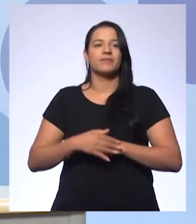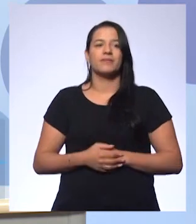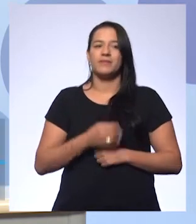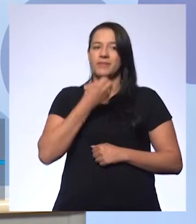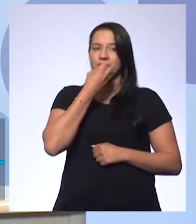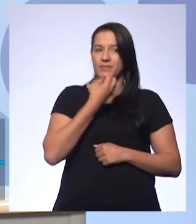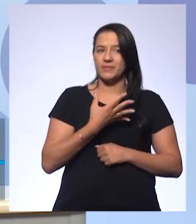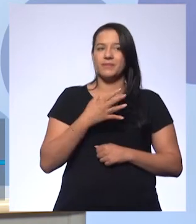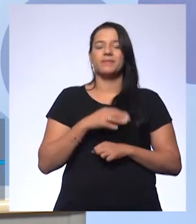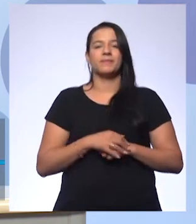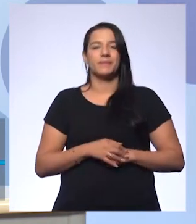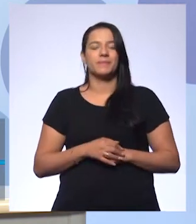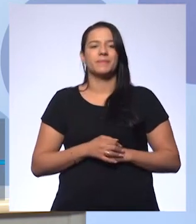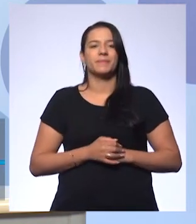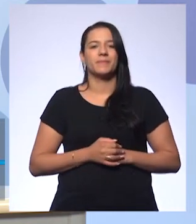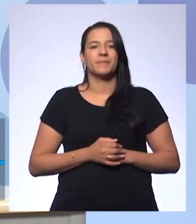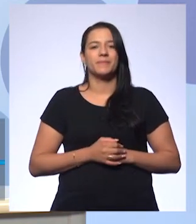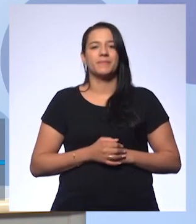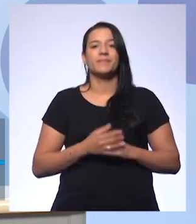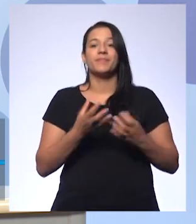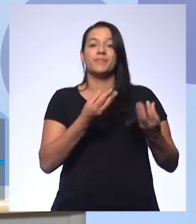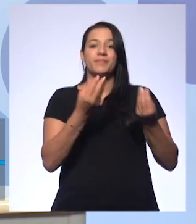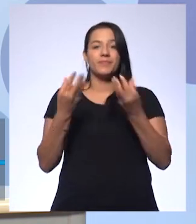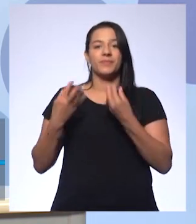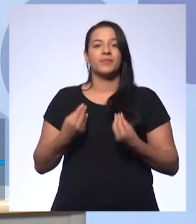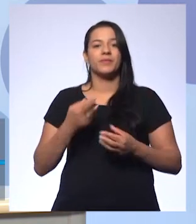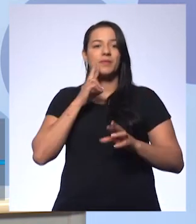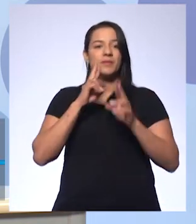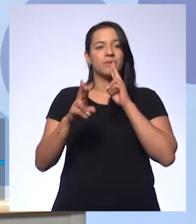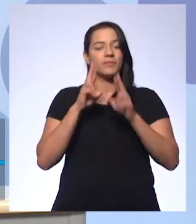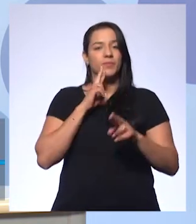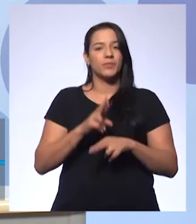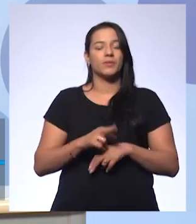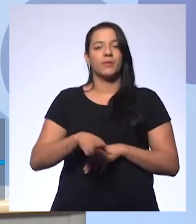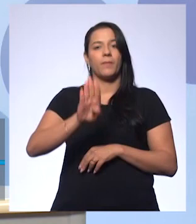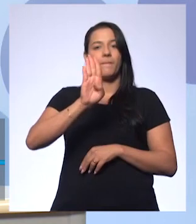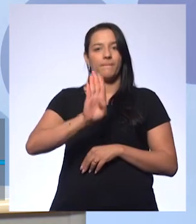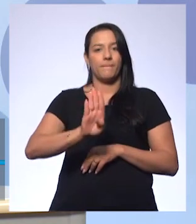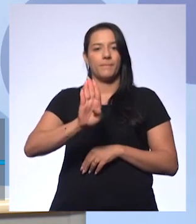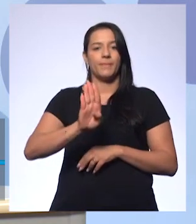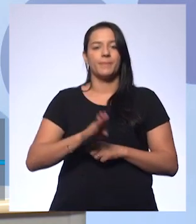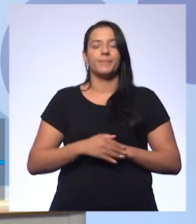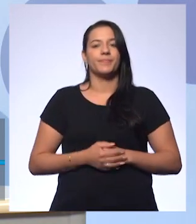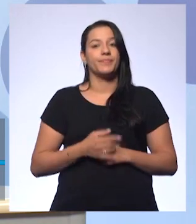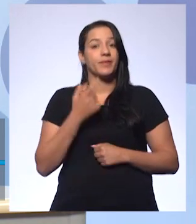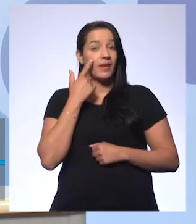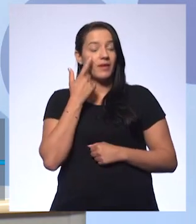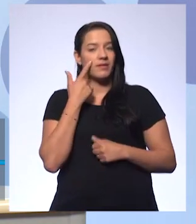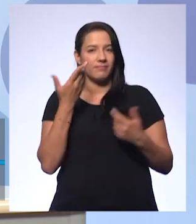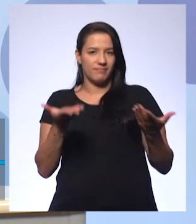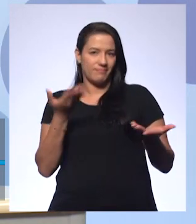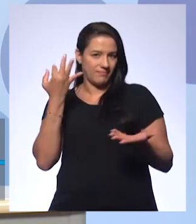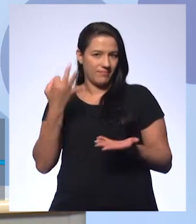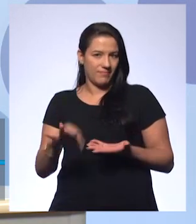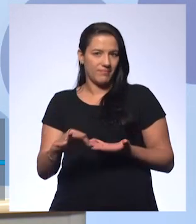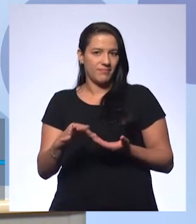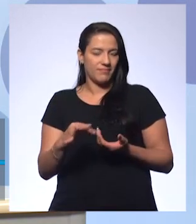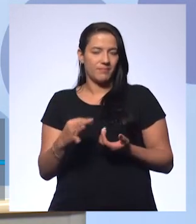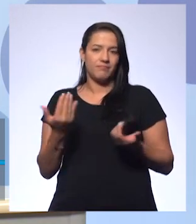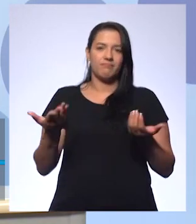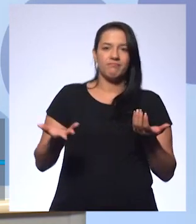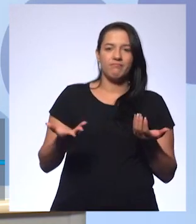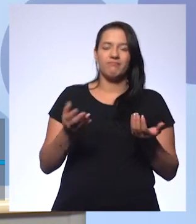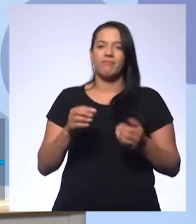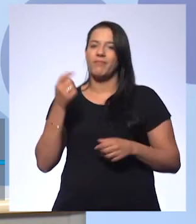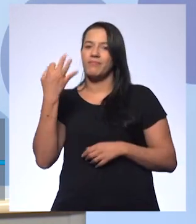uma novidade. Hum. A maioria respondeu alternativa B, Simone. E aí, conta pra gente qual que é